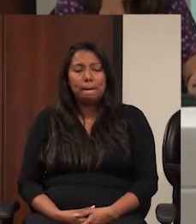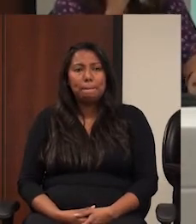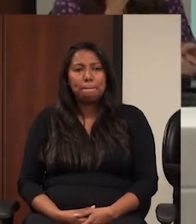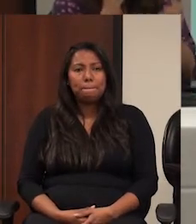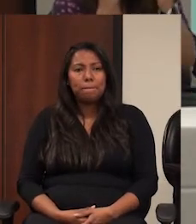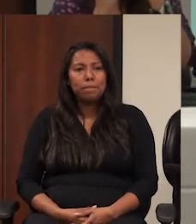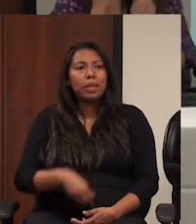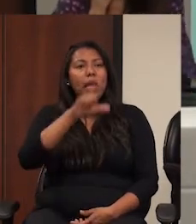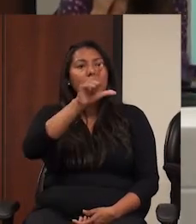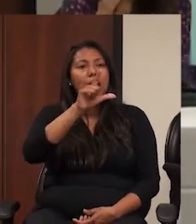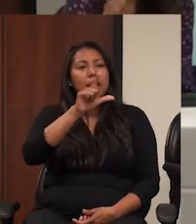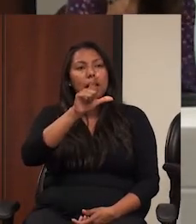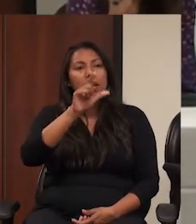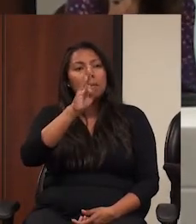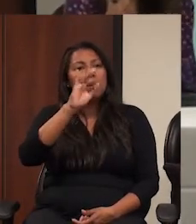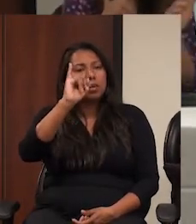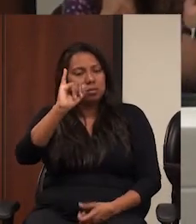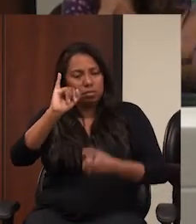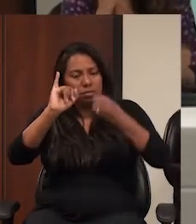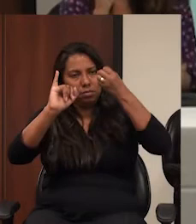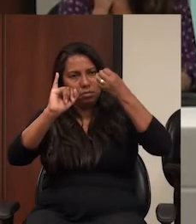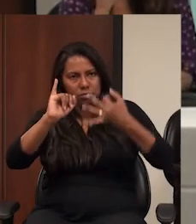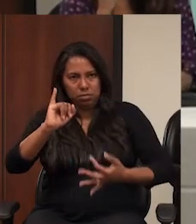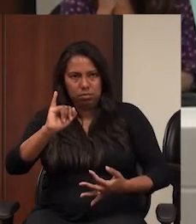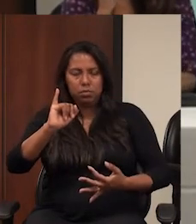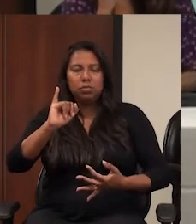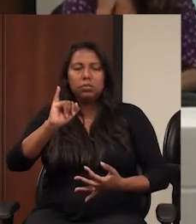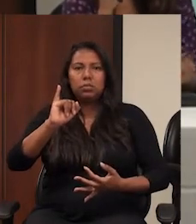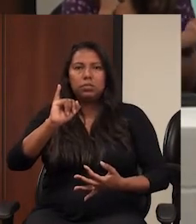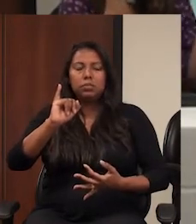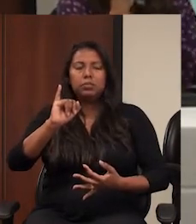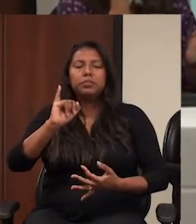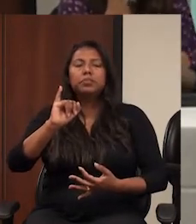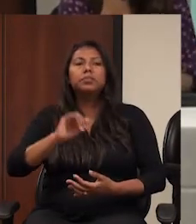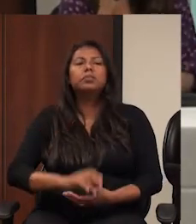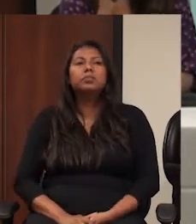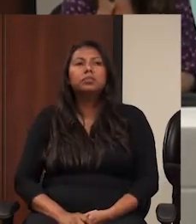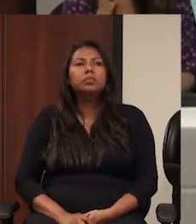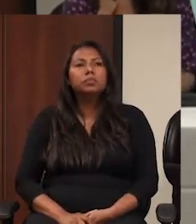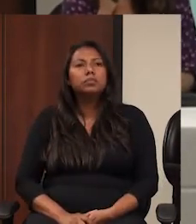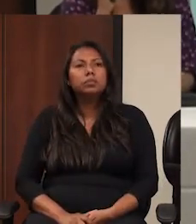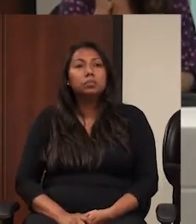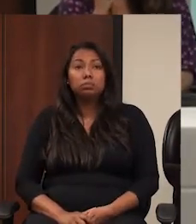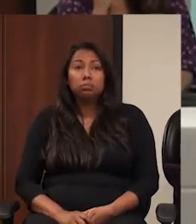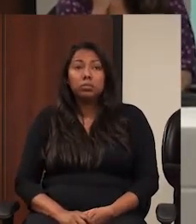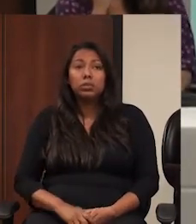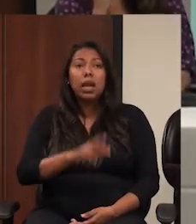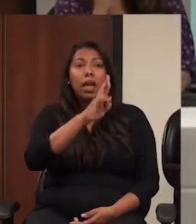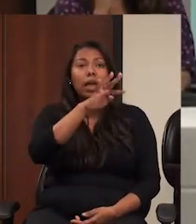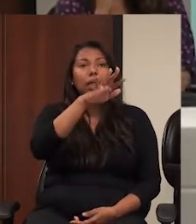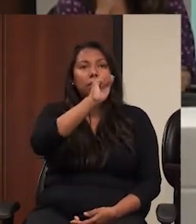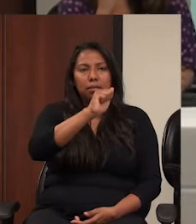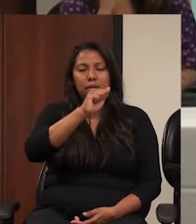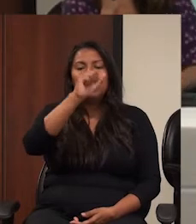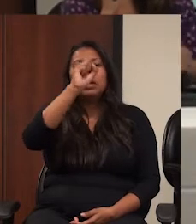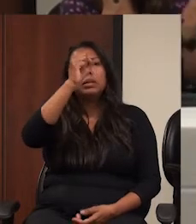A Lei Brasileira de Inclusão dá essa definição, que a doutora Renata já mencionou, e é bem lembrado por ela que quando a